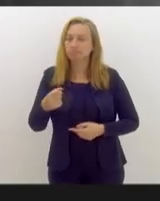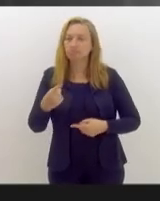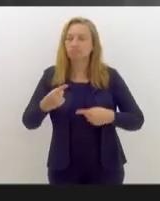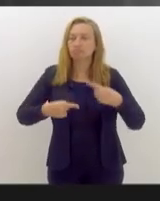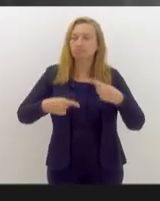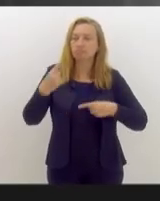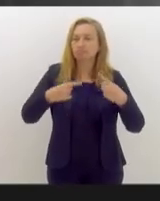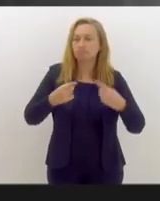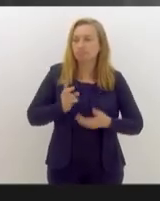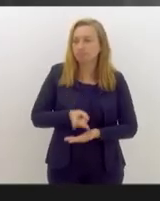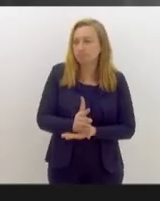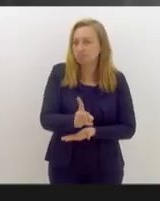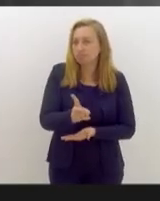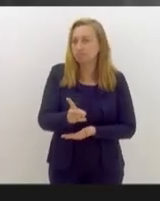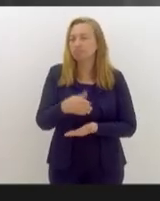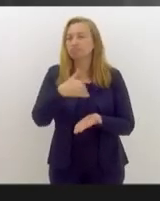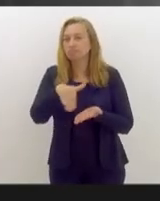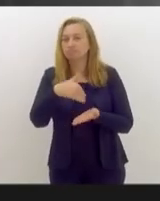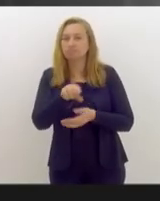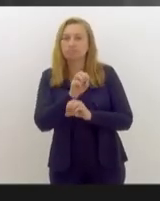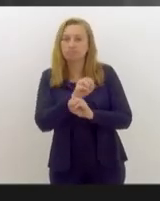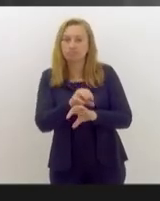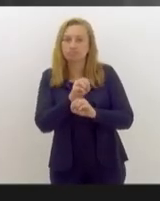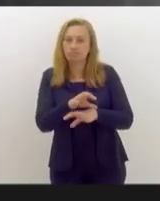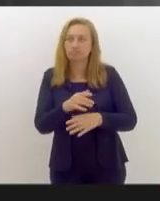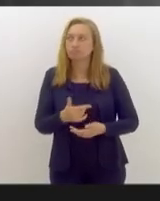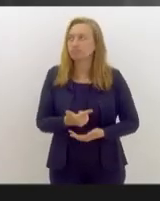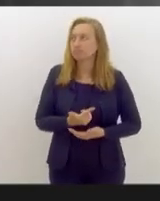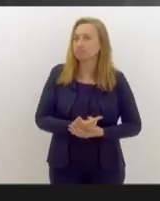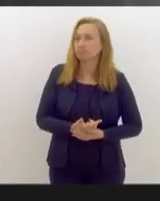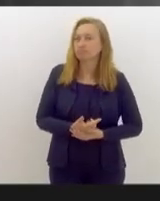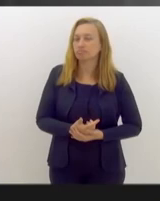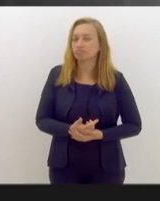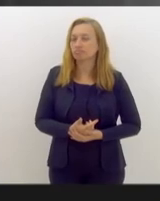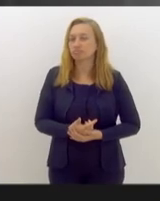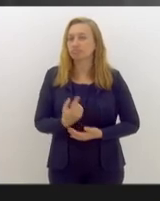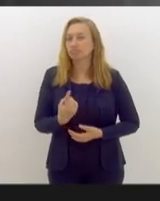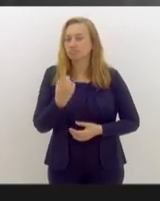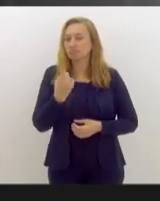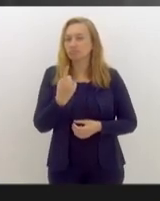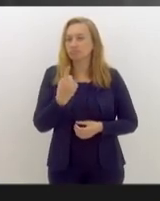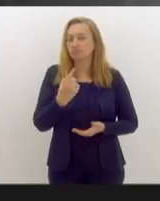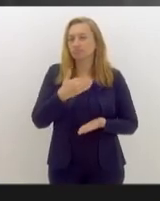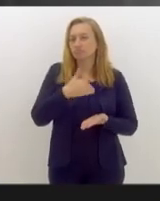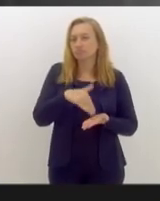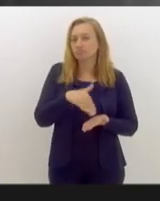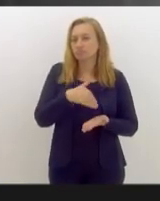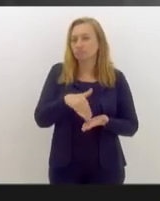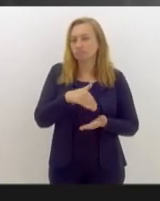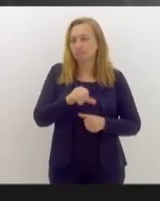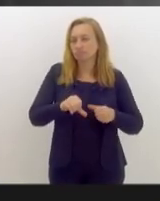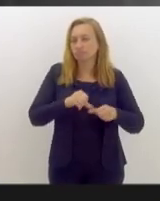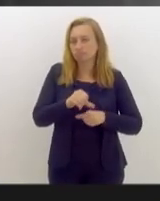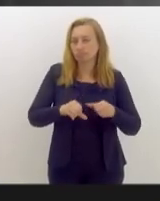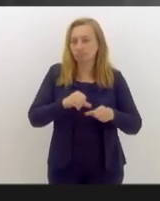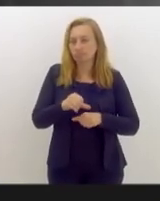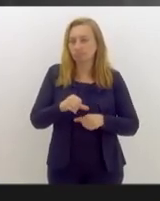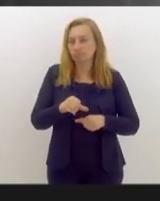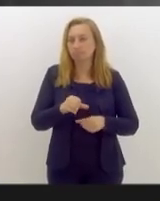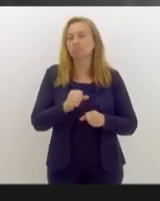de continuidade na Secretaria de Educação, tem uma média de 1 secretário por ano, ou seja, todo ano você muda a política